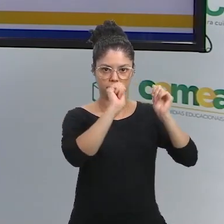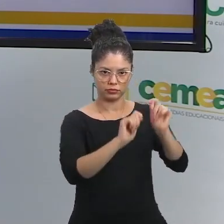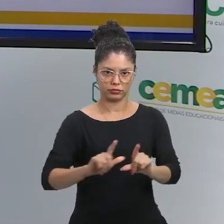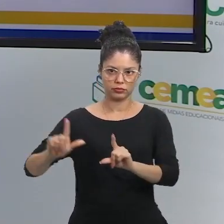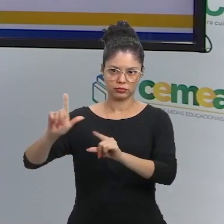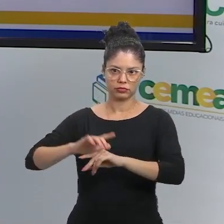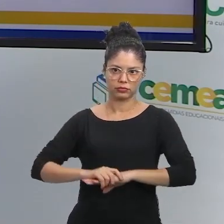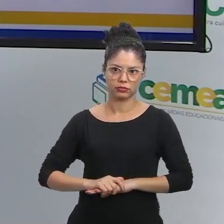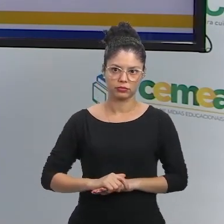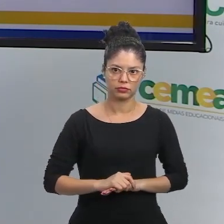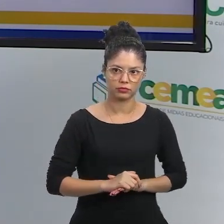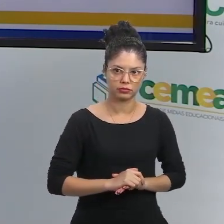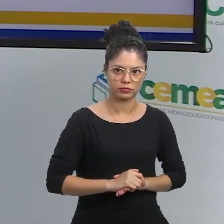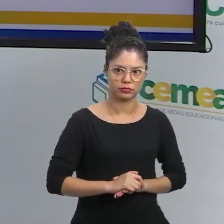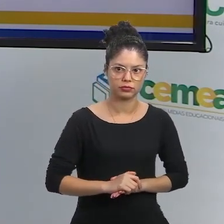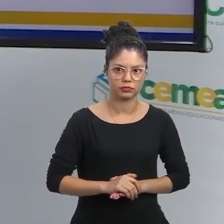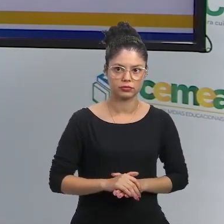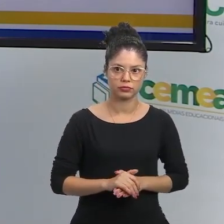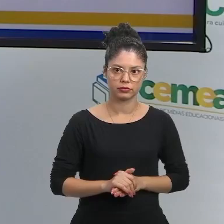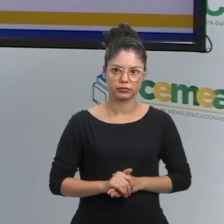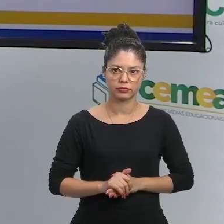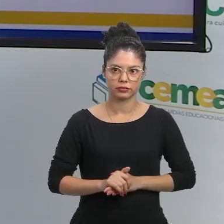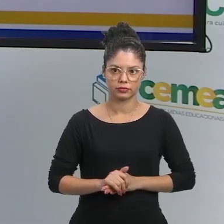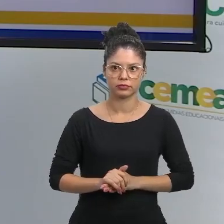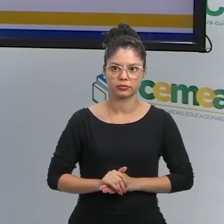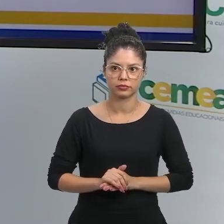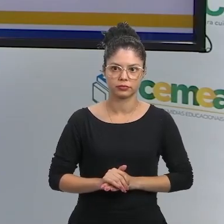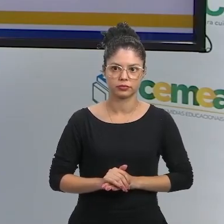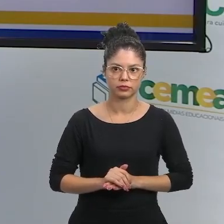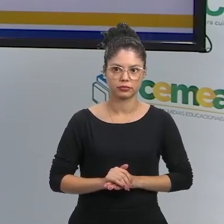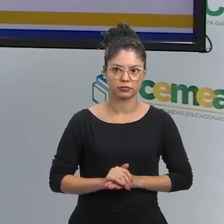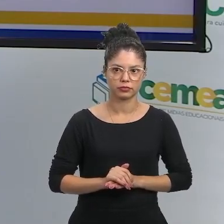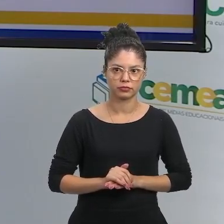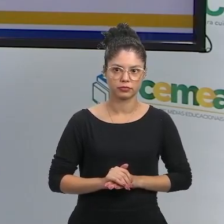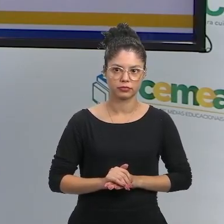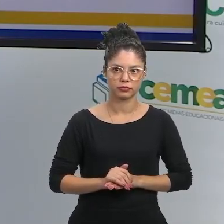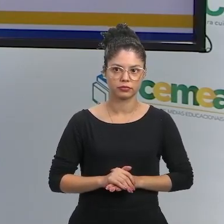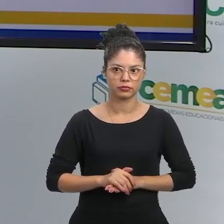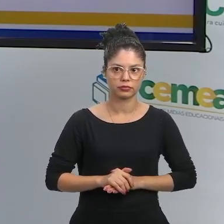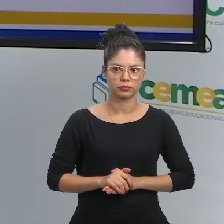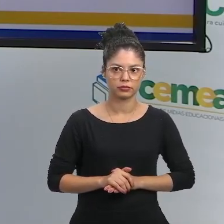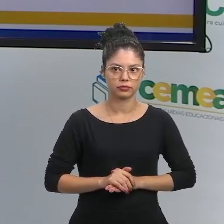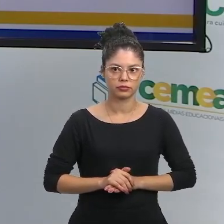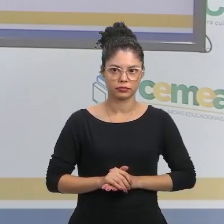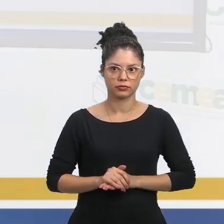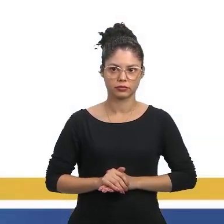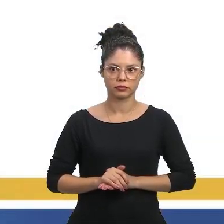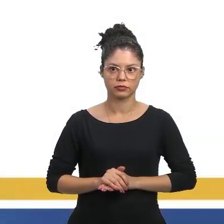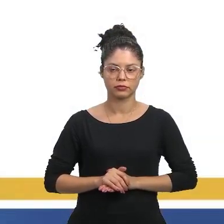pensar comigo um pouquinho aqui a respeito da temática.